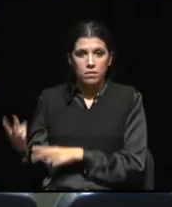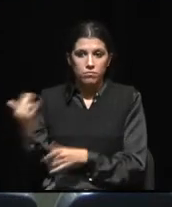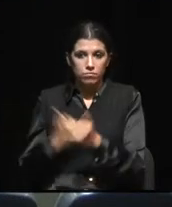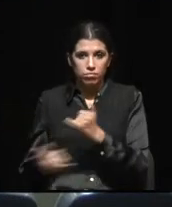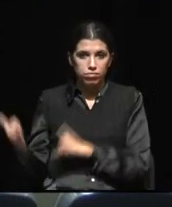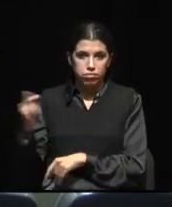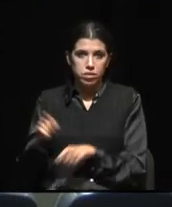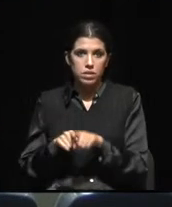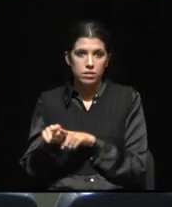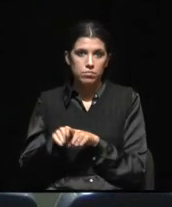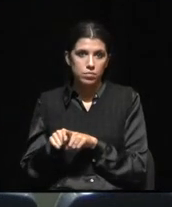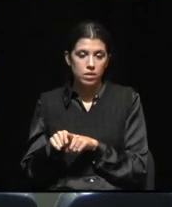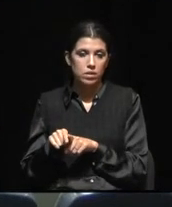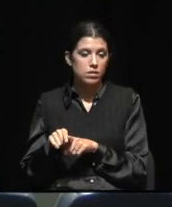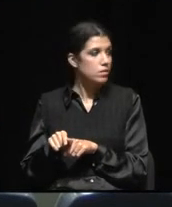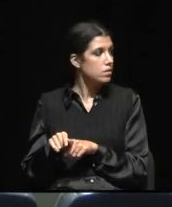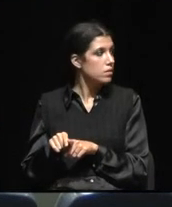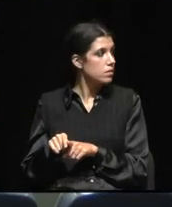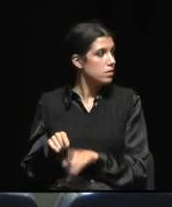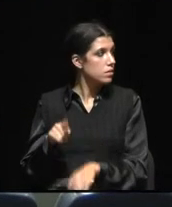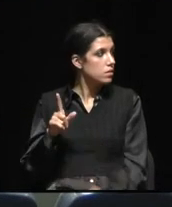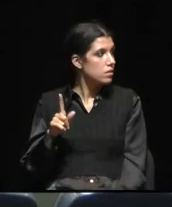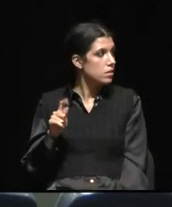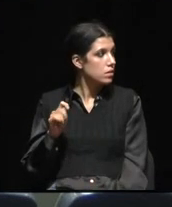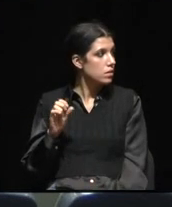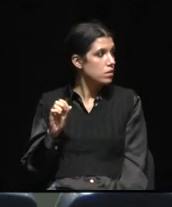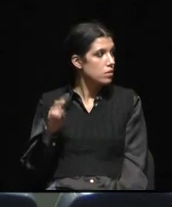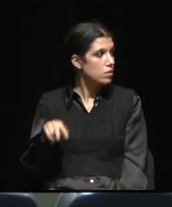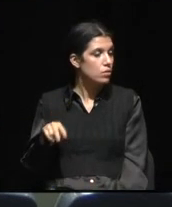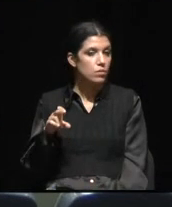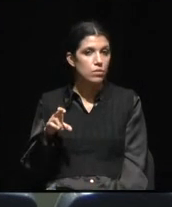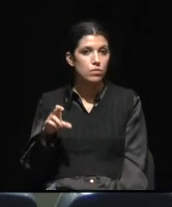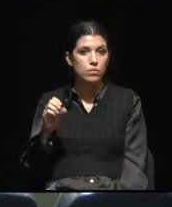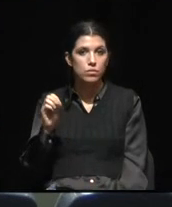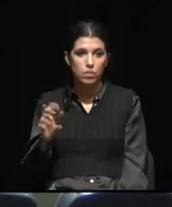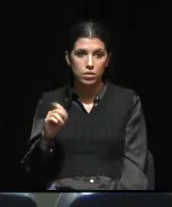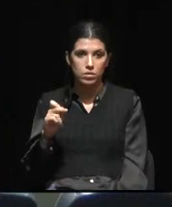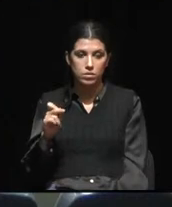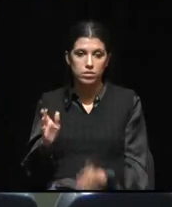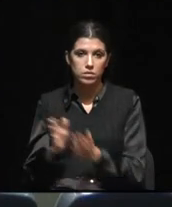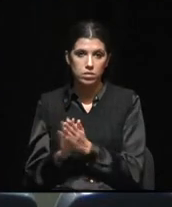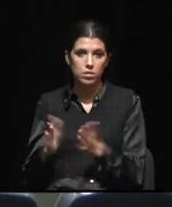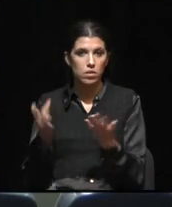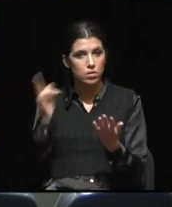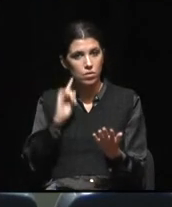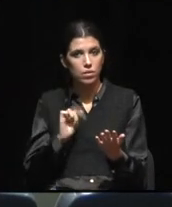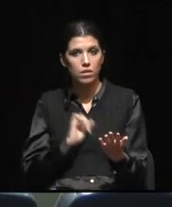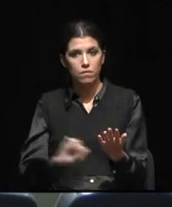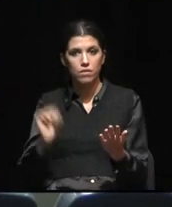bloco portanto a deputada Leonora rosas apresenta agora a saudação ao Dia dos